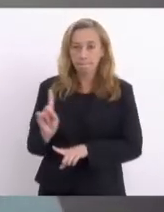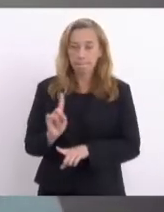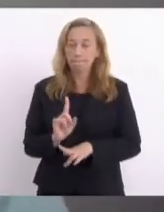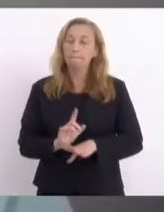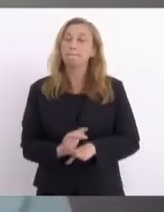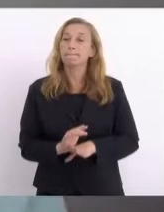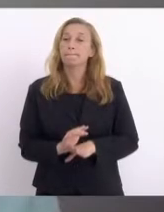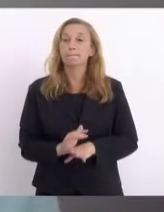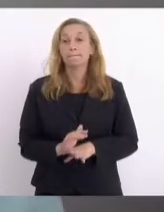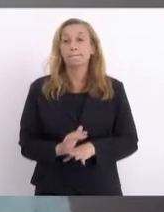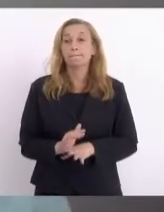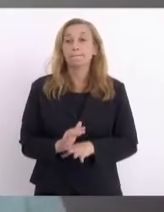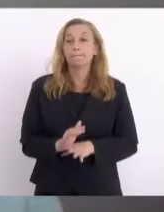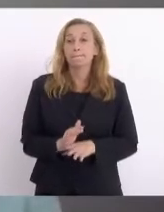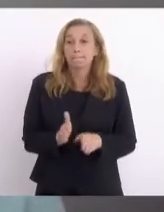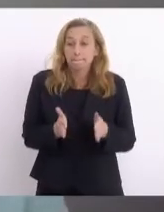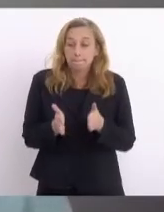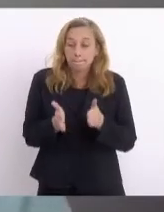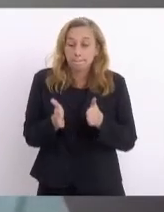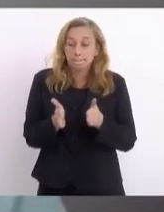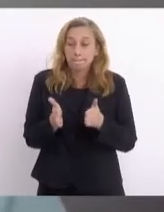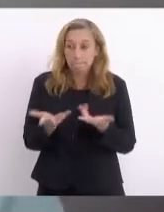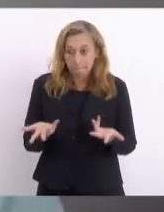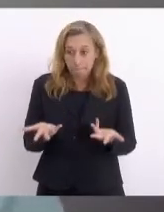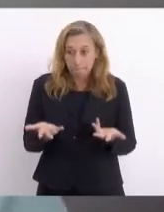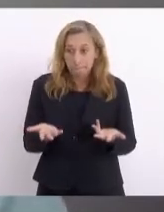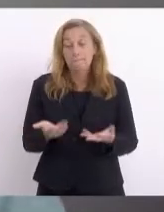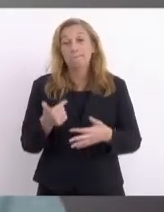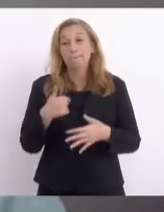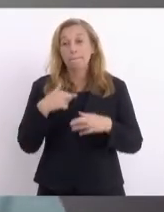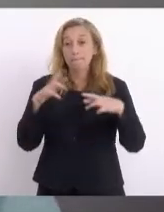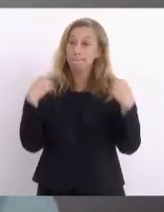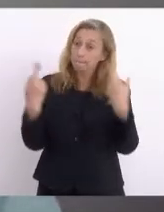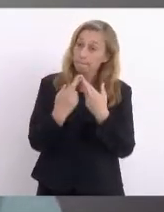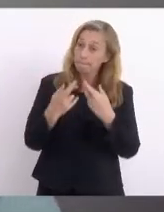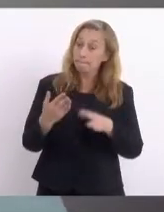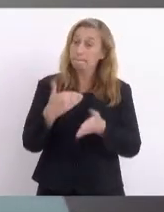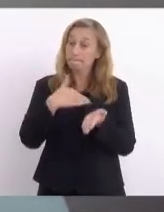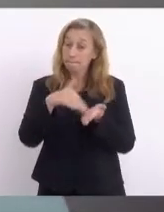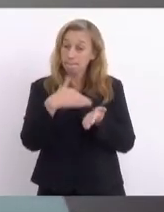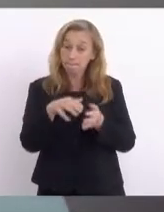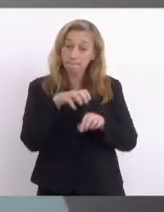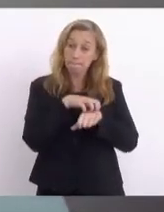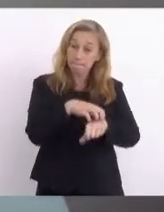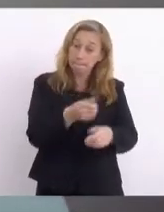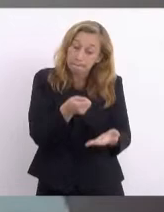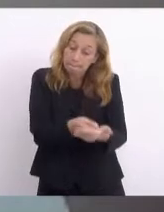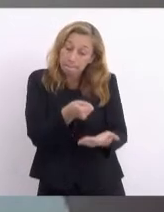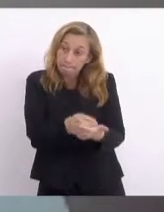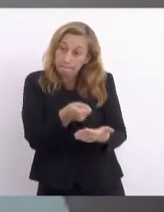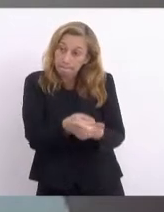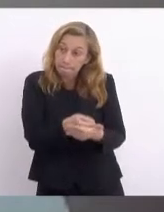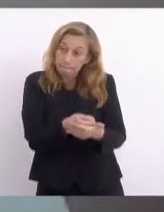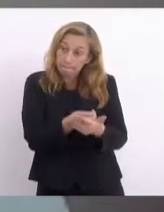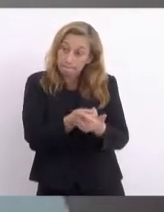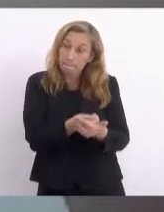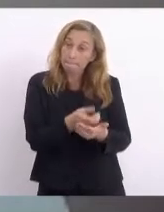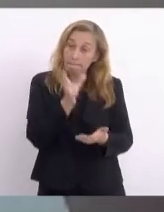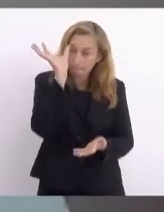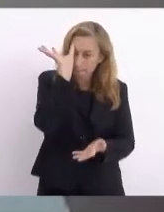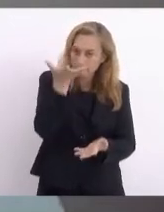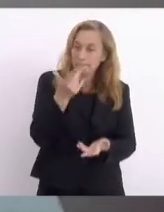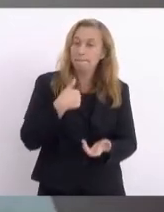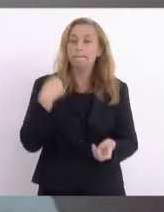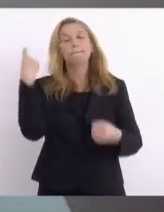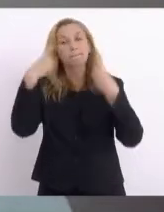e a gente está com o calendário apertado. Né? Então, eu me reuni com o secretário de Transportes para cobrar essa definição, estou